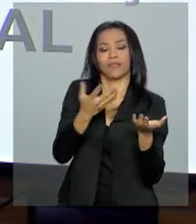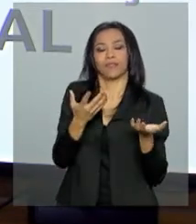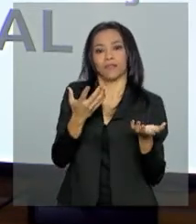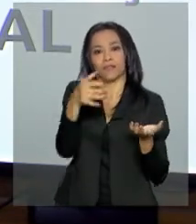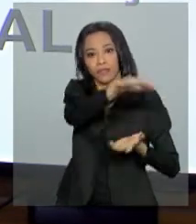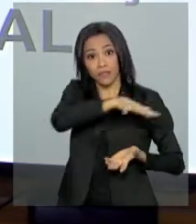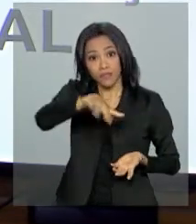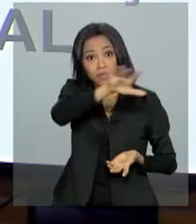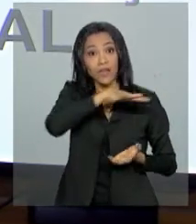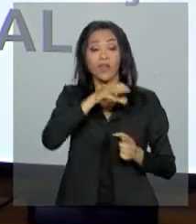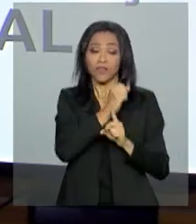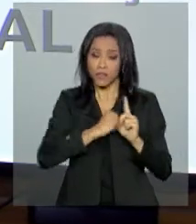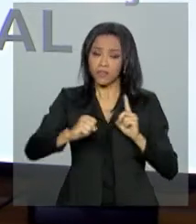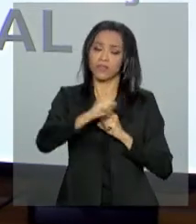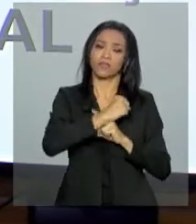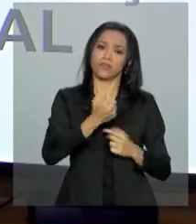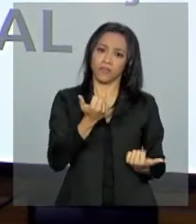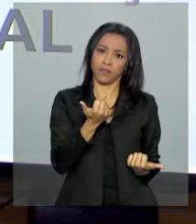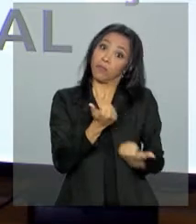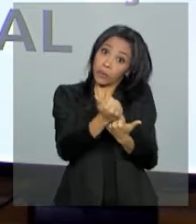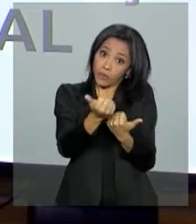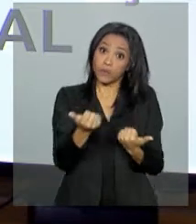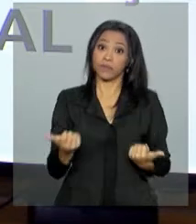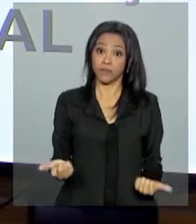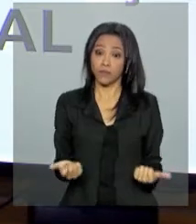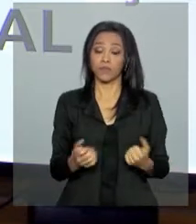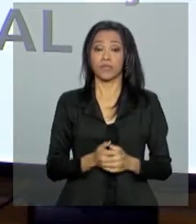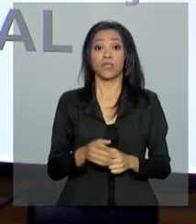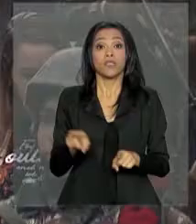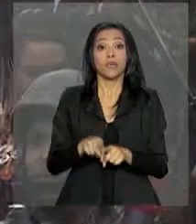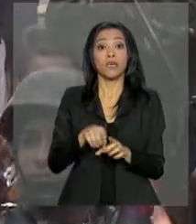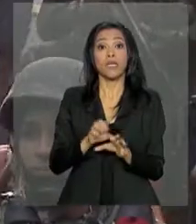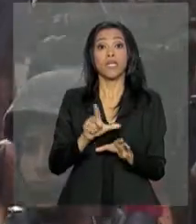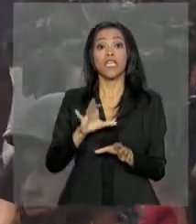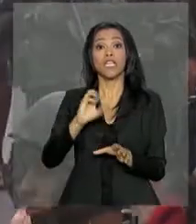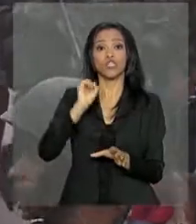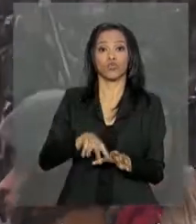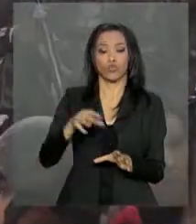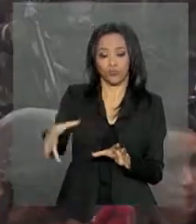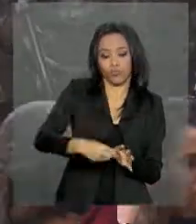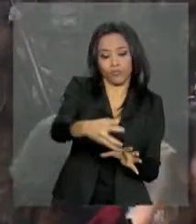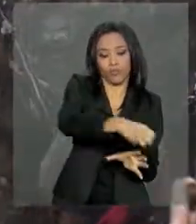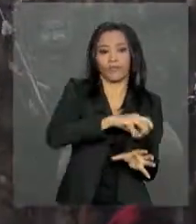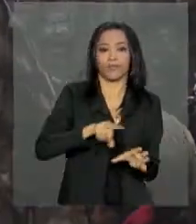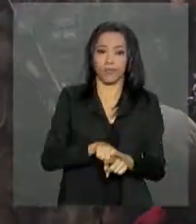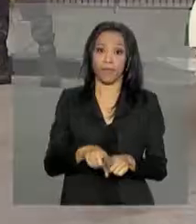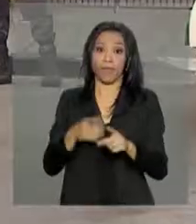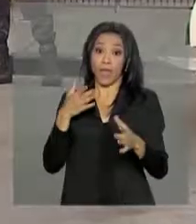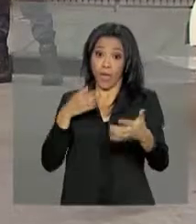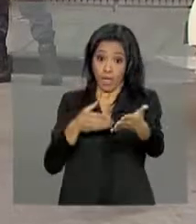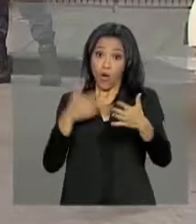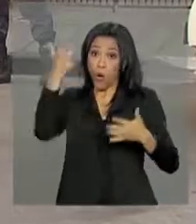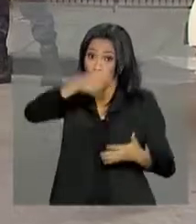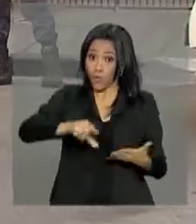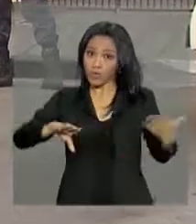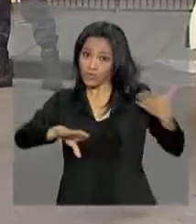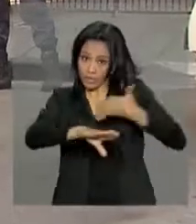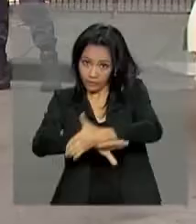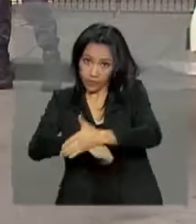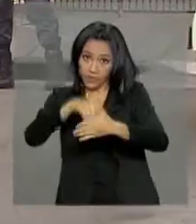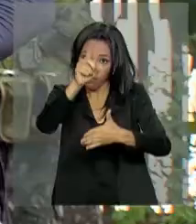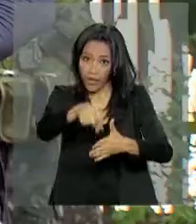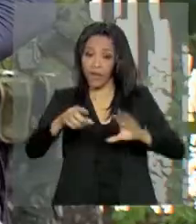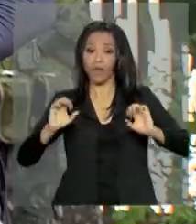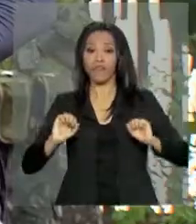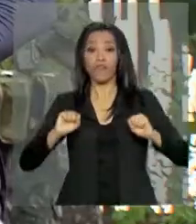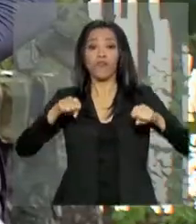da assistência social, coleta de lixo. Outra conquista da intervenção até aqui foi o fortalecimento das